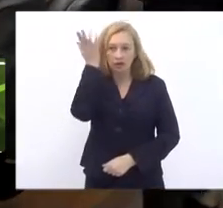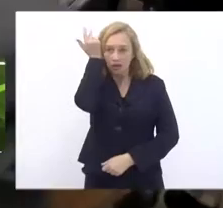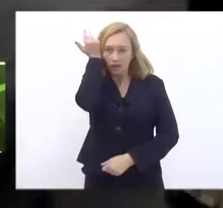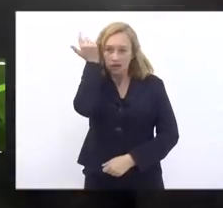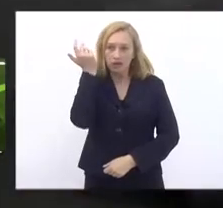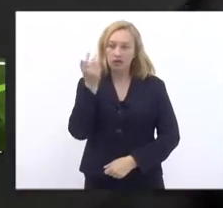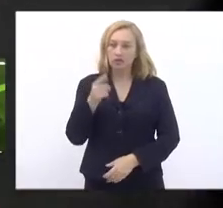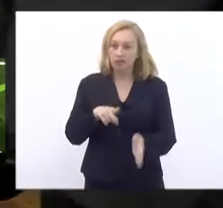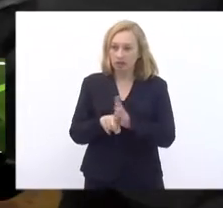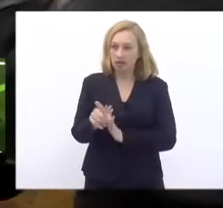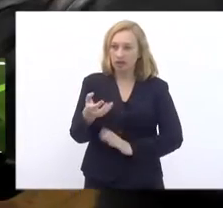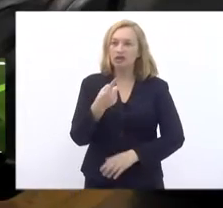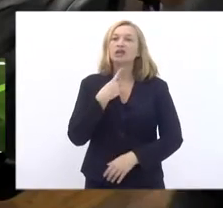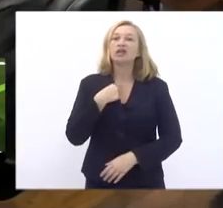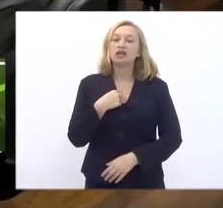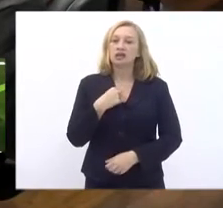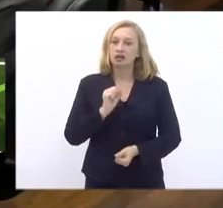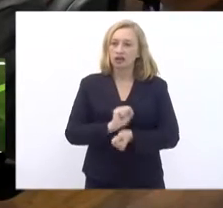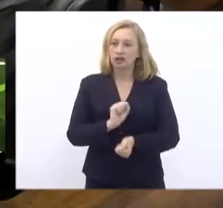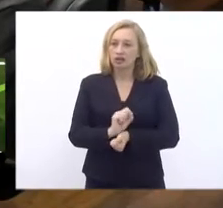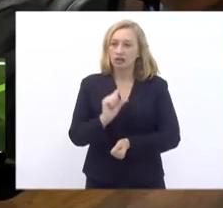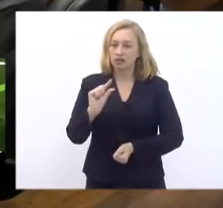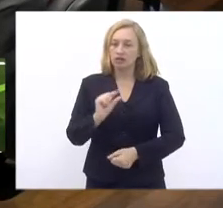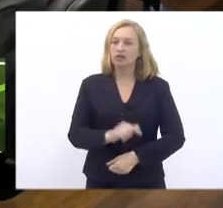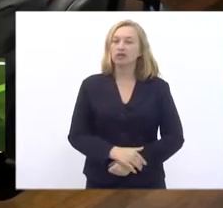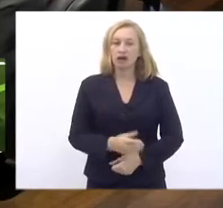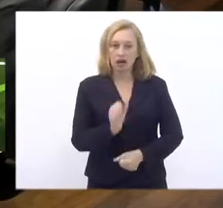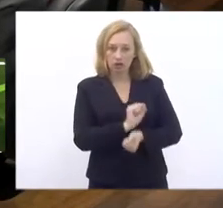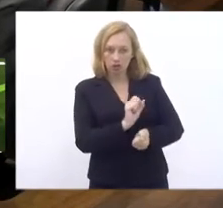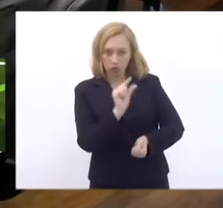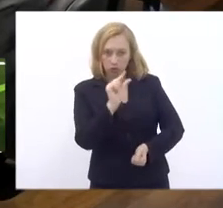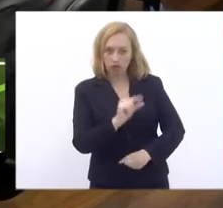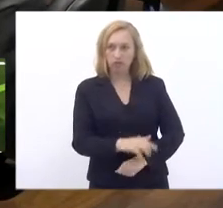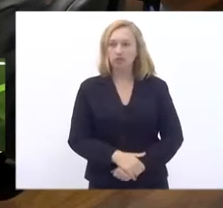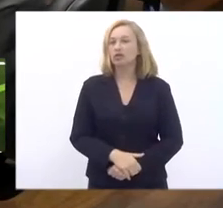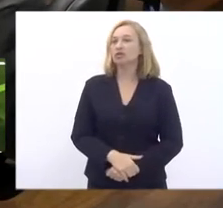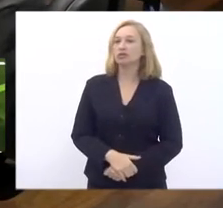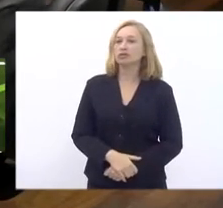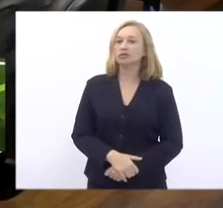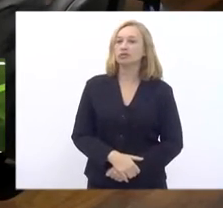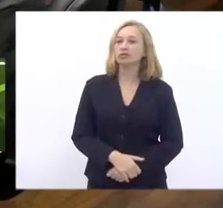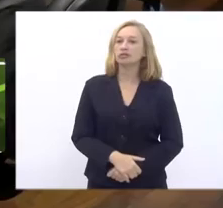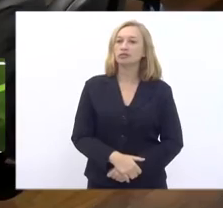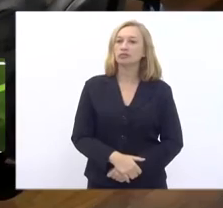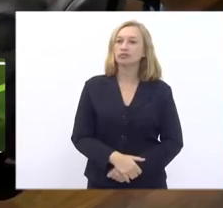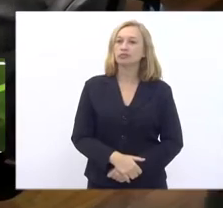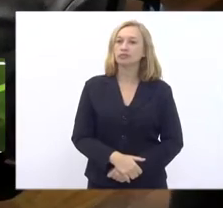pergunta? Ou quer aguardar um pouquinho mais? Não, eu quero aguardar. Vai aguardar um pouquinho mais.